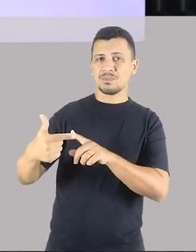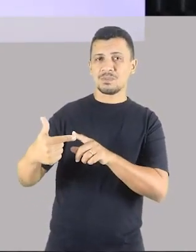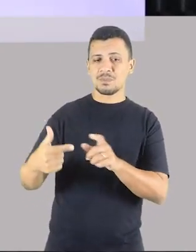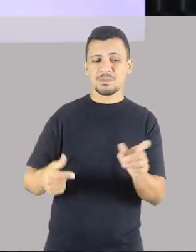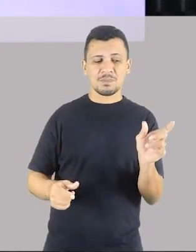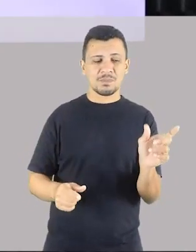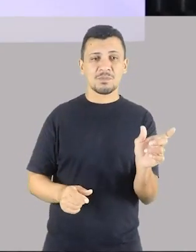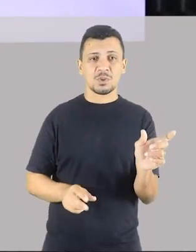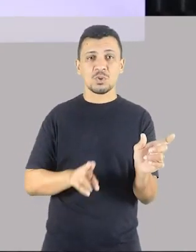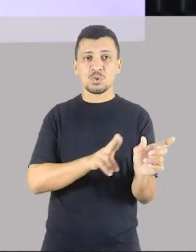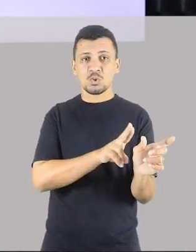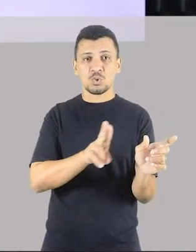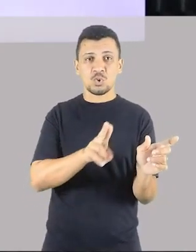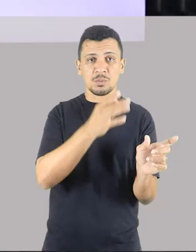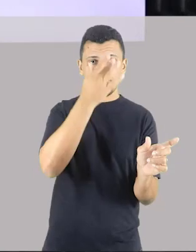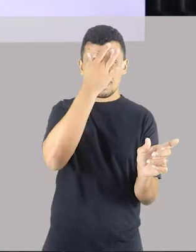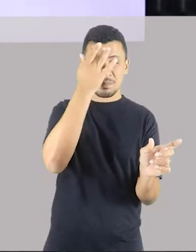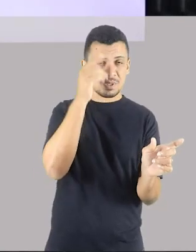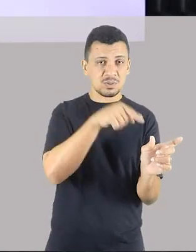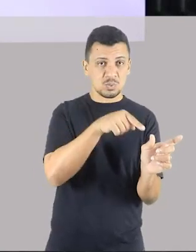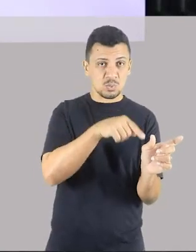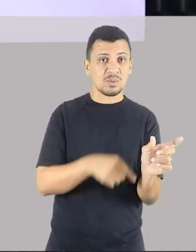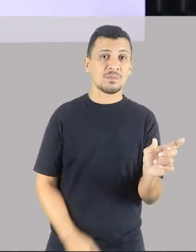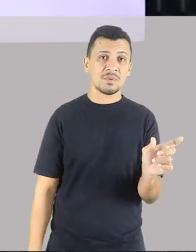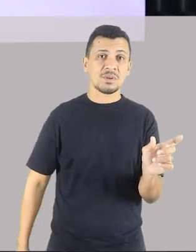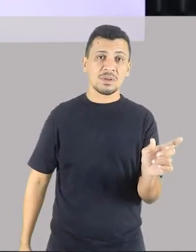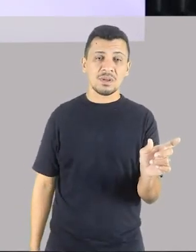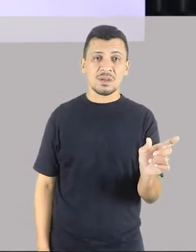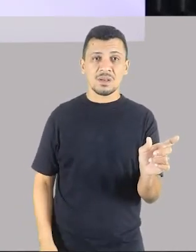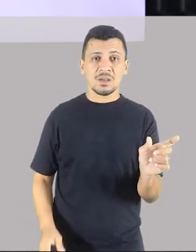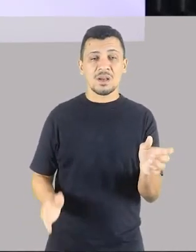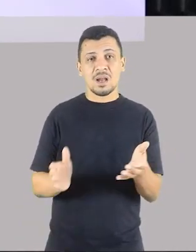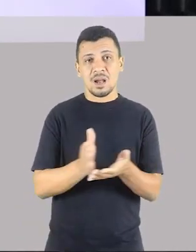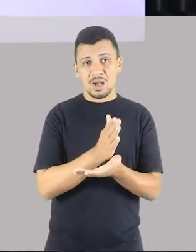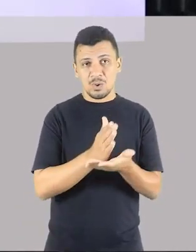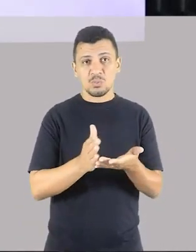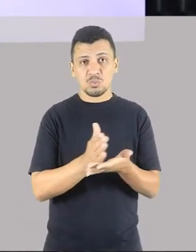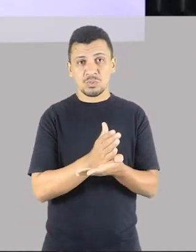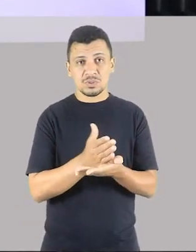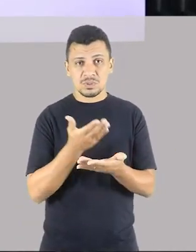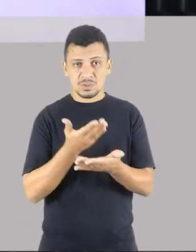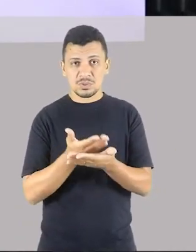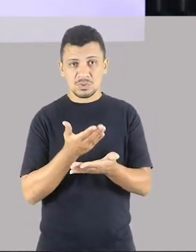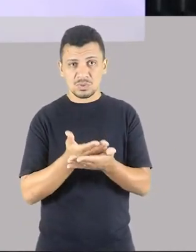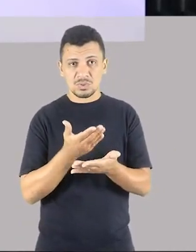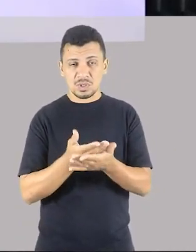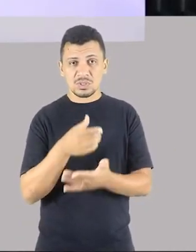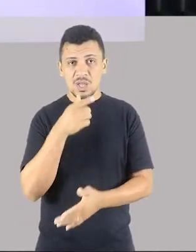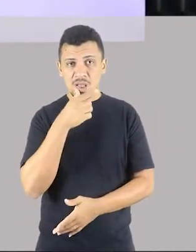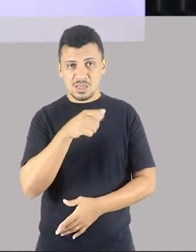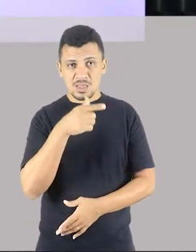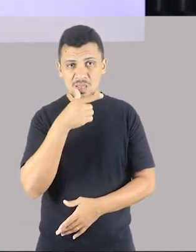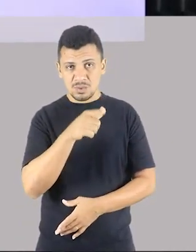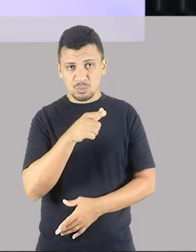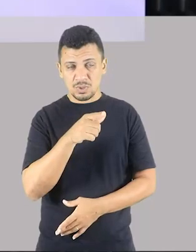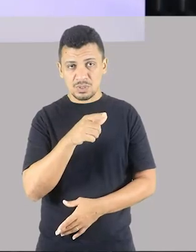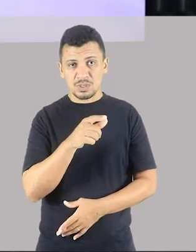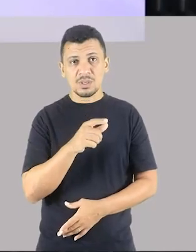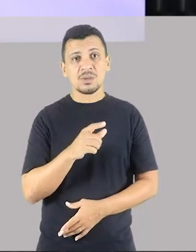nome de pessoas, alguns estudiosos da língua atribuem o nome